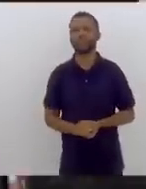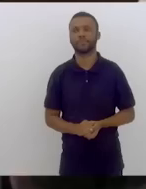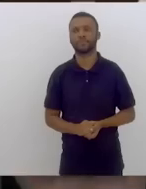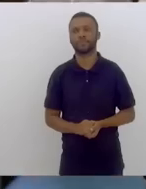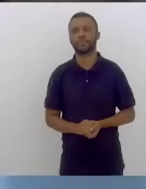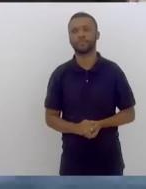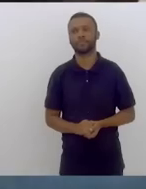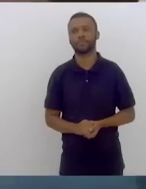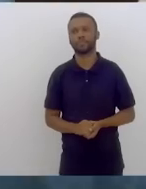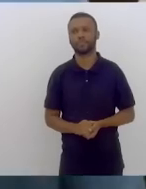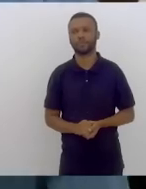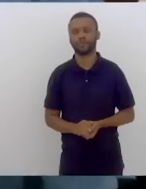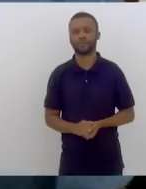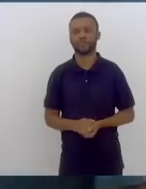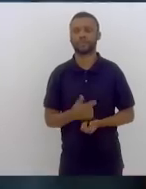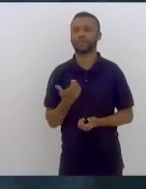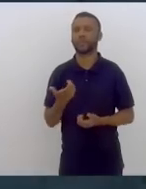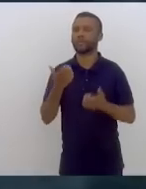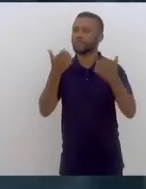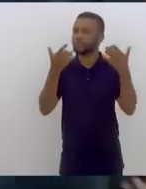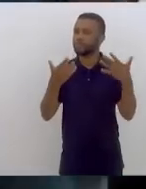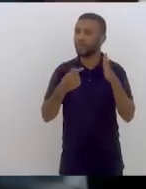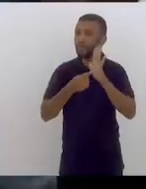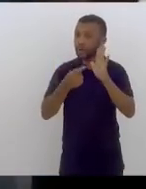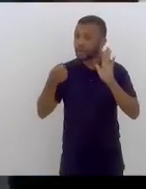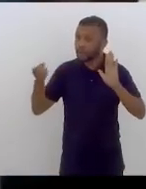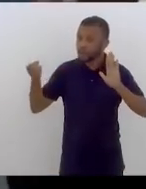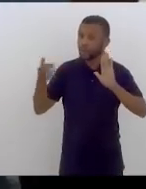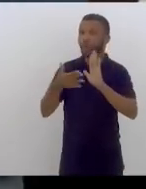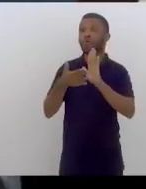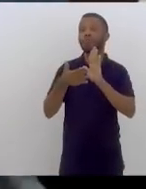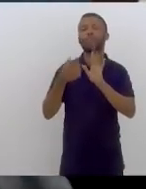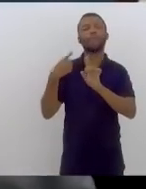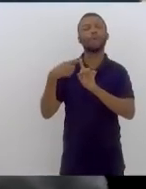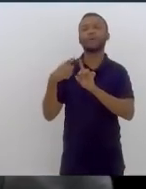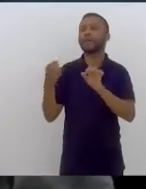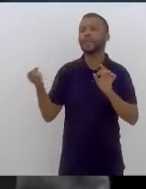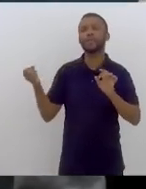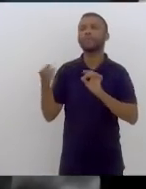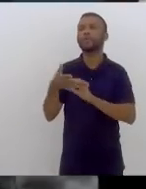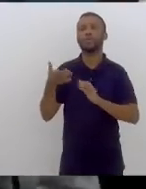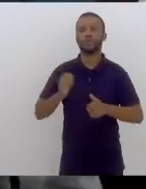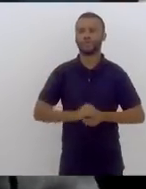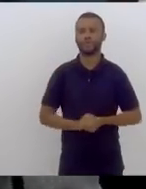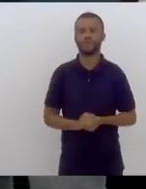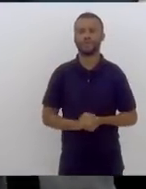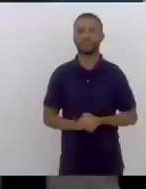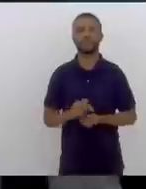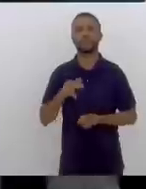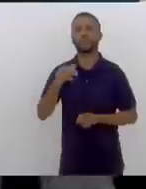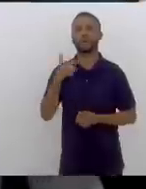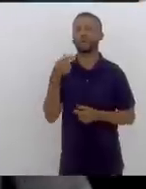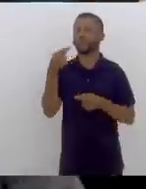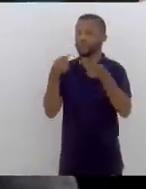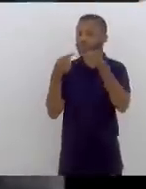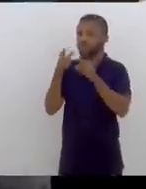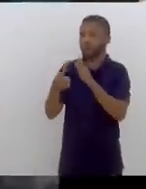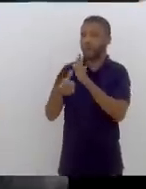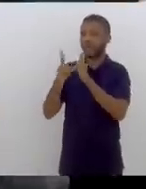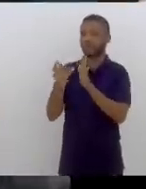para trazer essa esse fato novo por que que é um fato novo porque nunca foi discutido